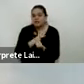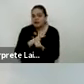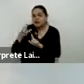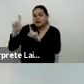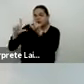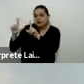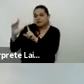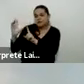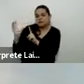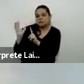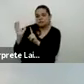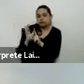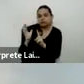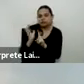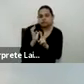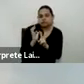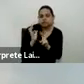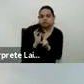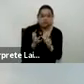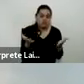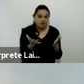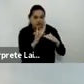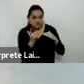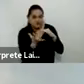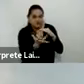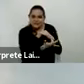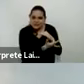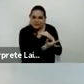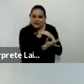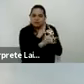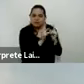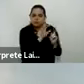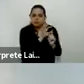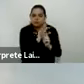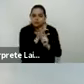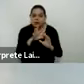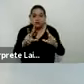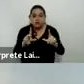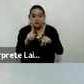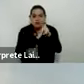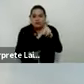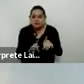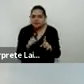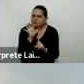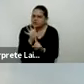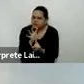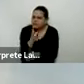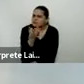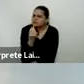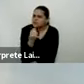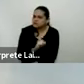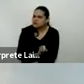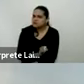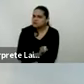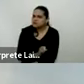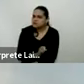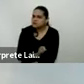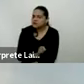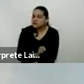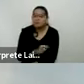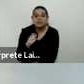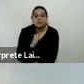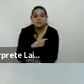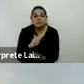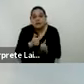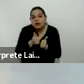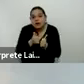redes sociais são direcionadas a toda a população, influencia muito e nós temos que acompanhar tudo